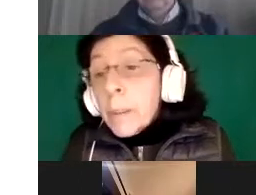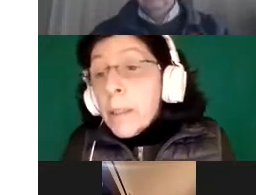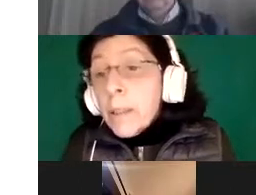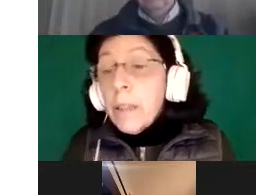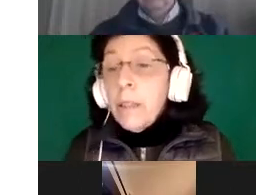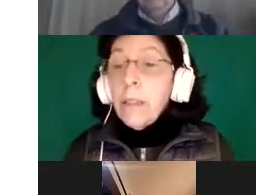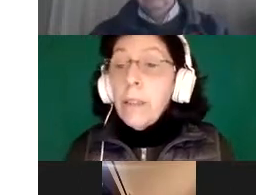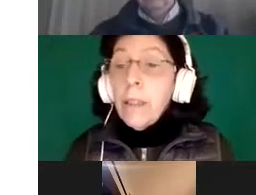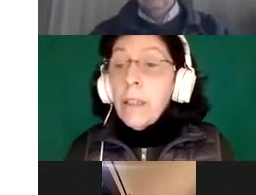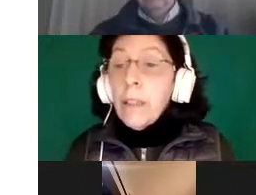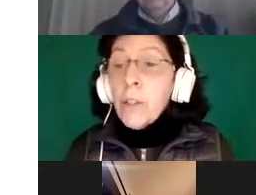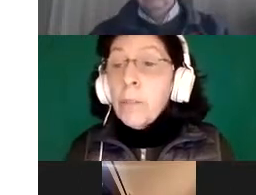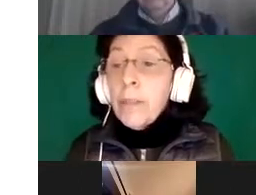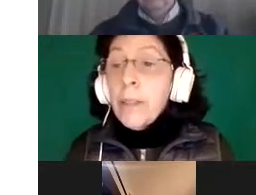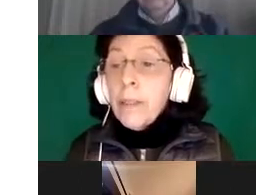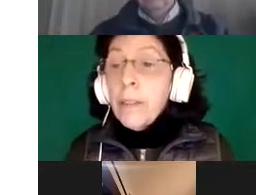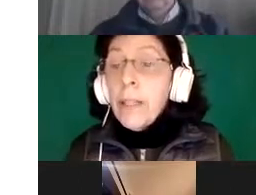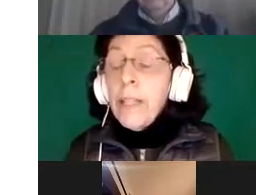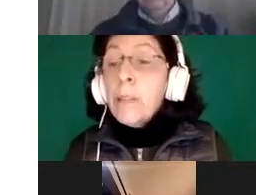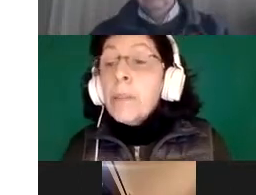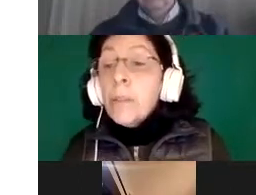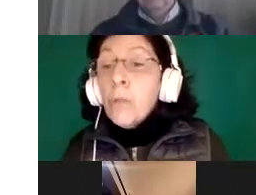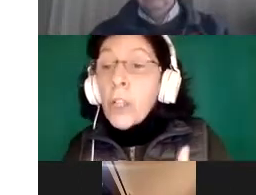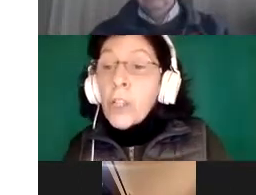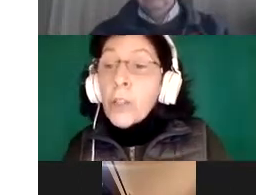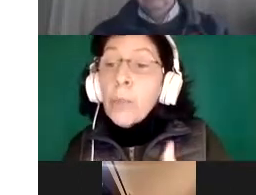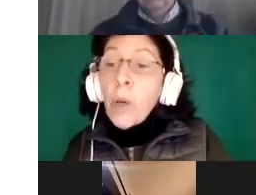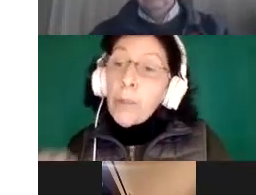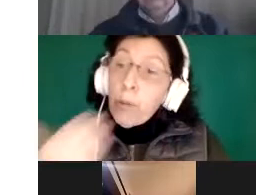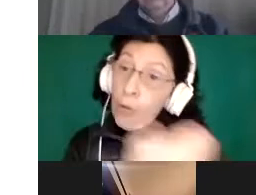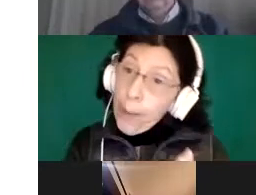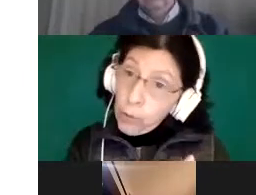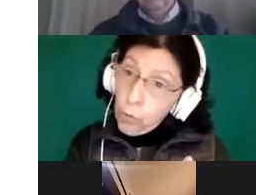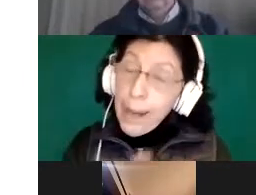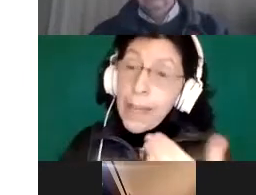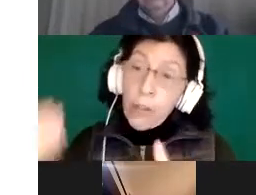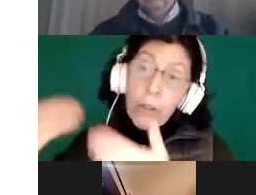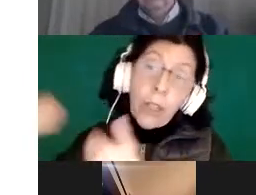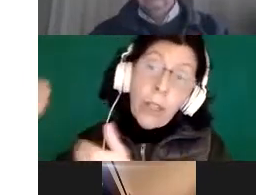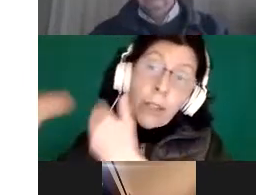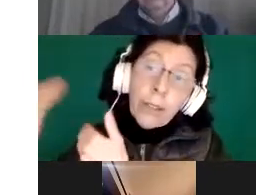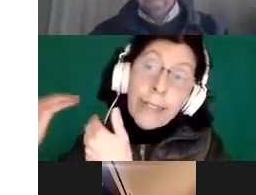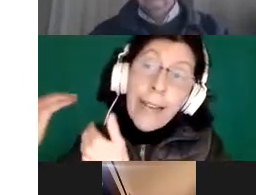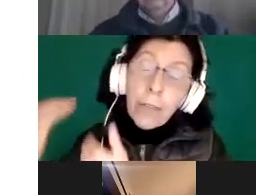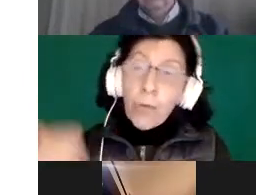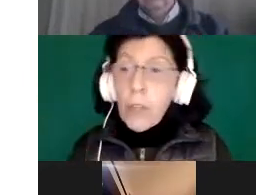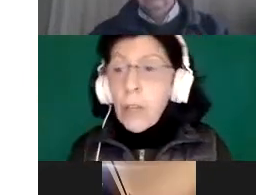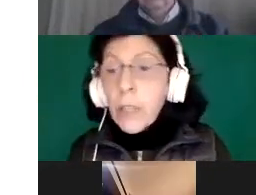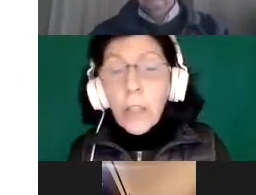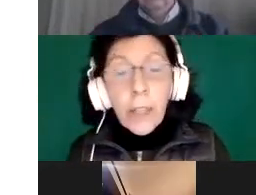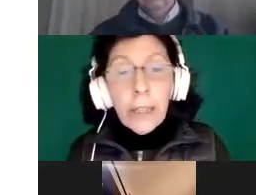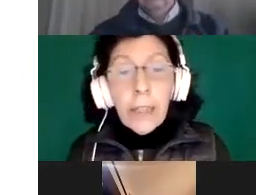a partir daí, estabelecer interpretações desses próprios espaços mais ligados